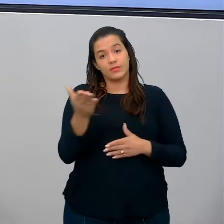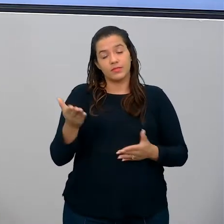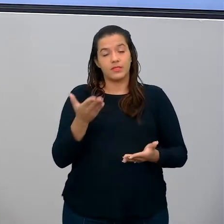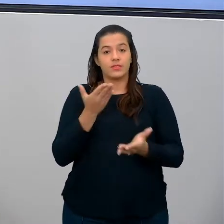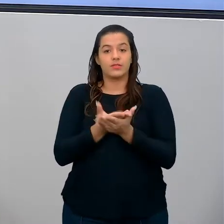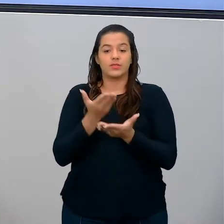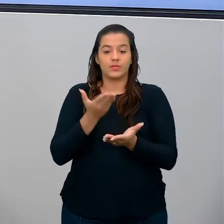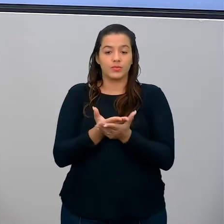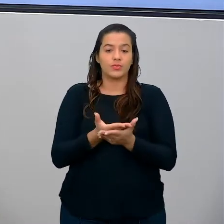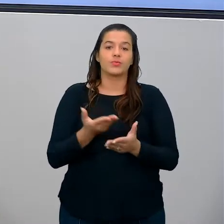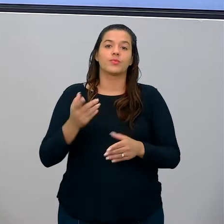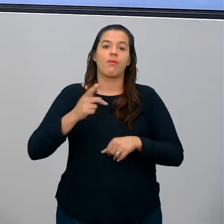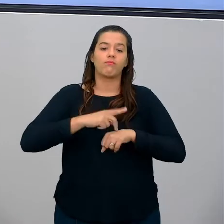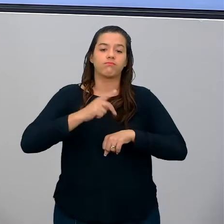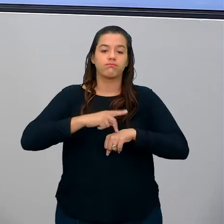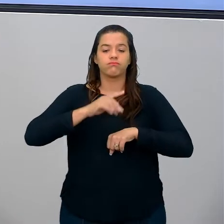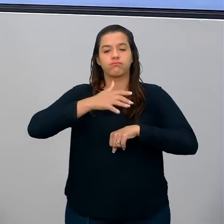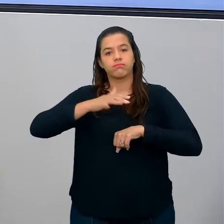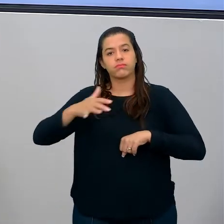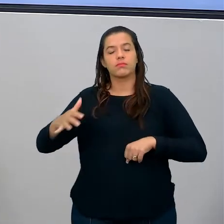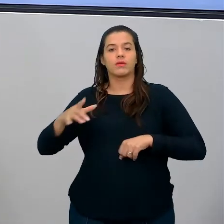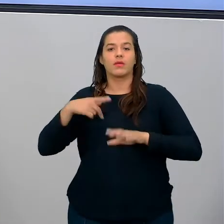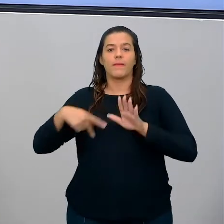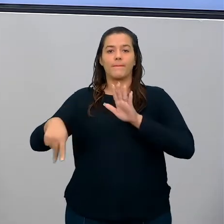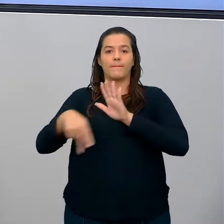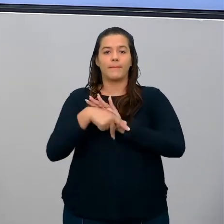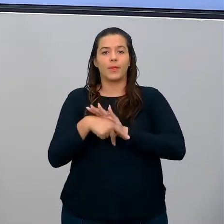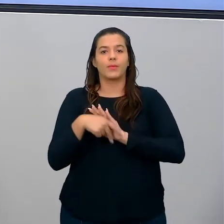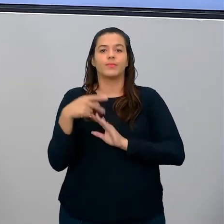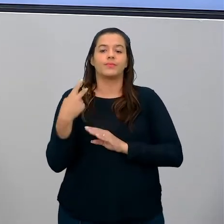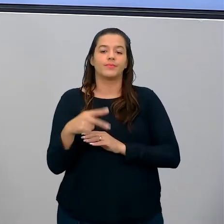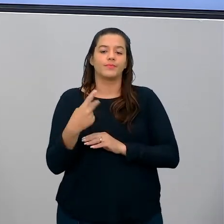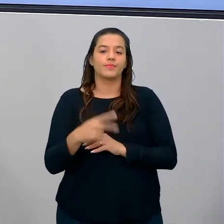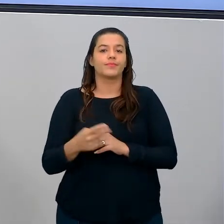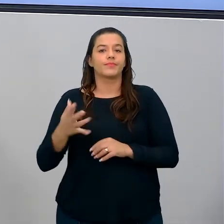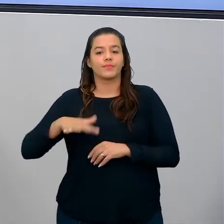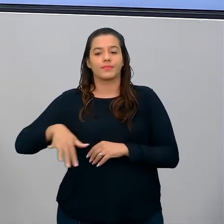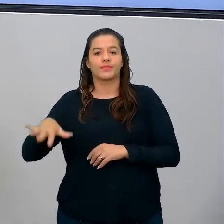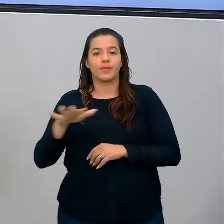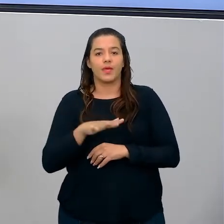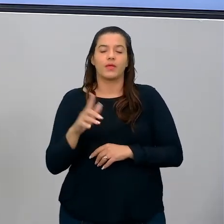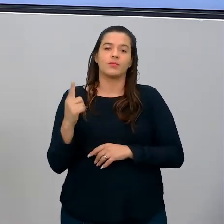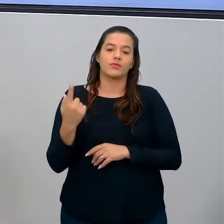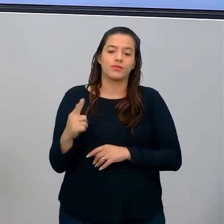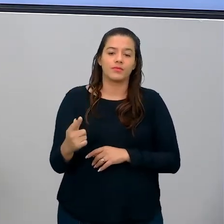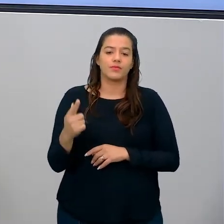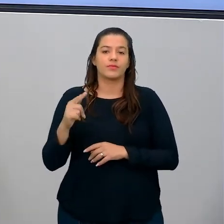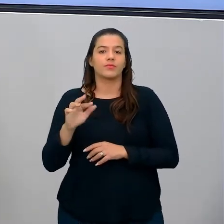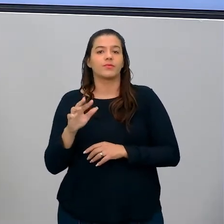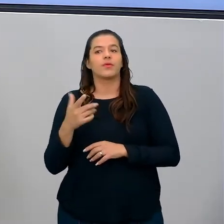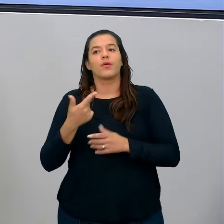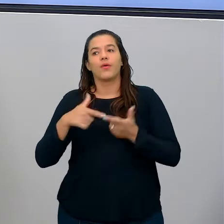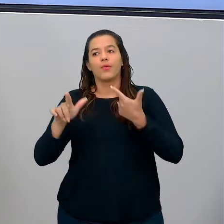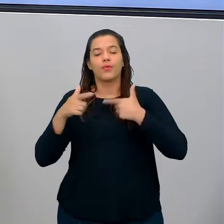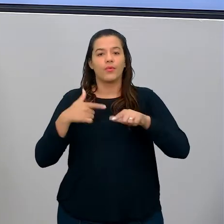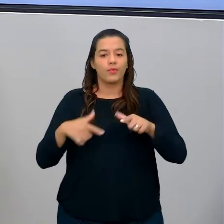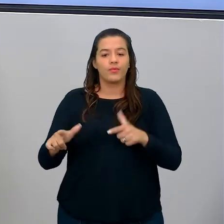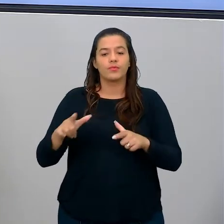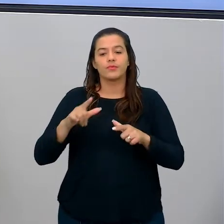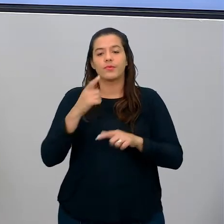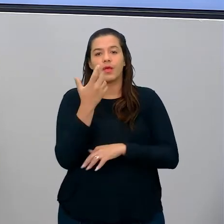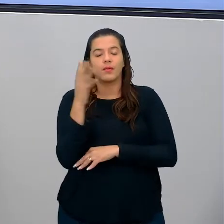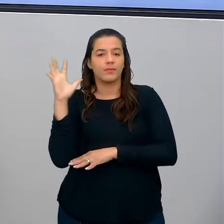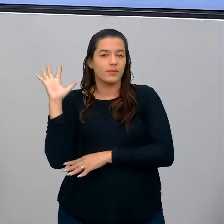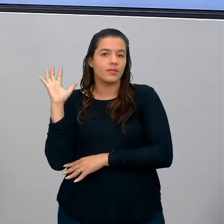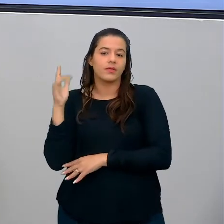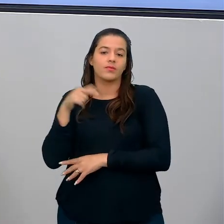a pedogênese, que é uma disciplina específica, por exemplo, na área de geografia, geologia, na área ambiental,